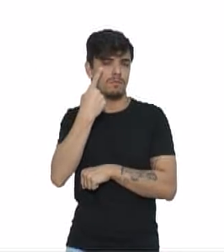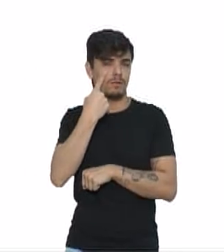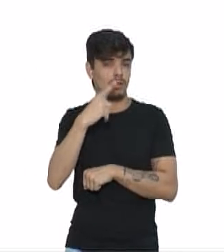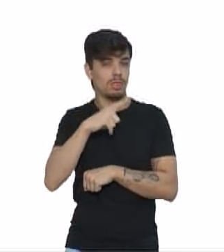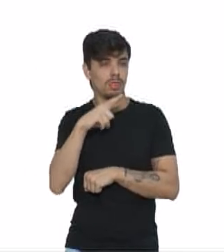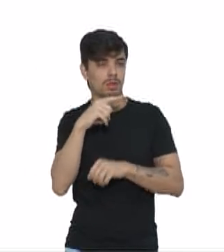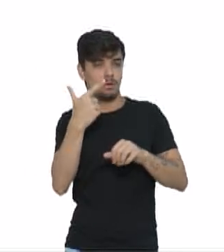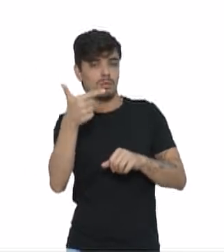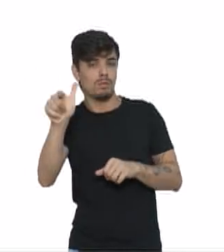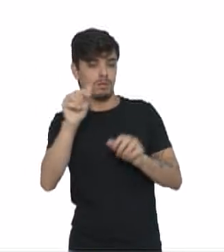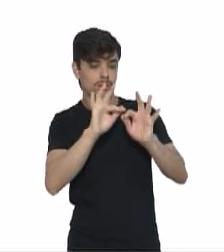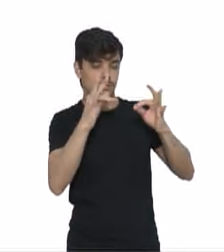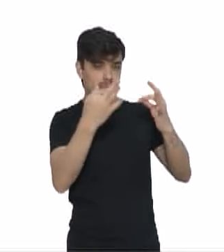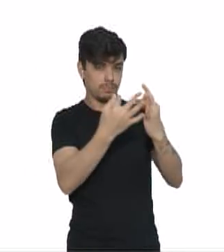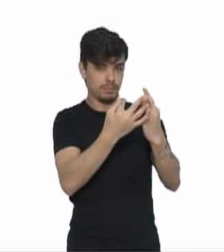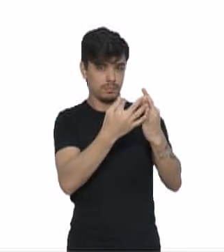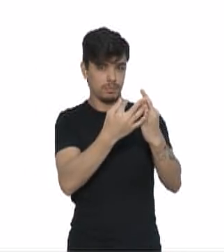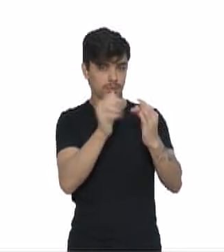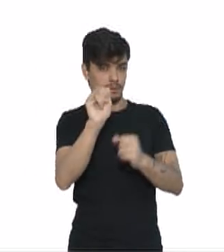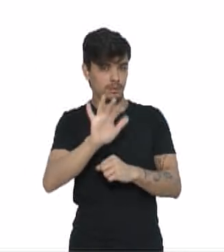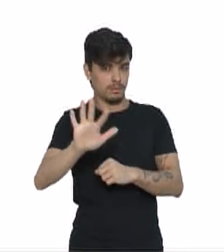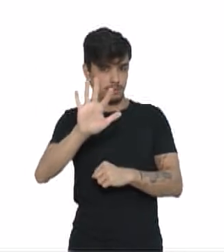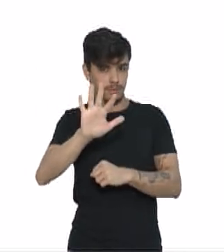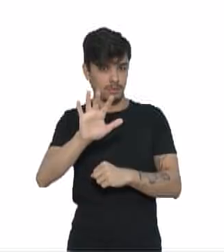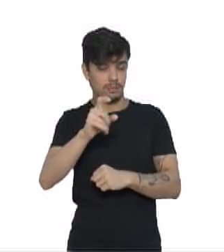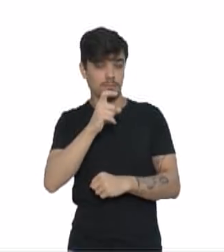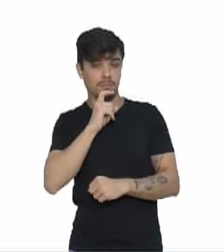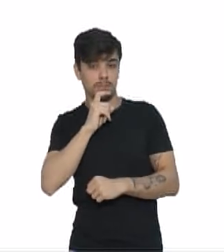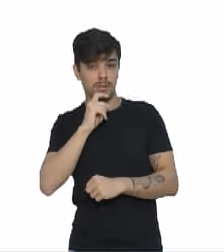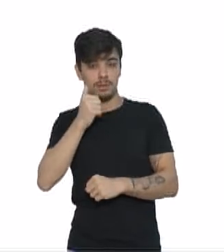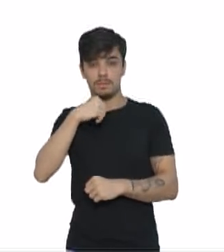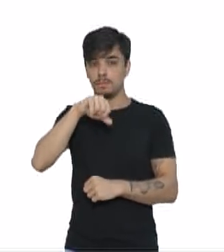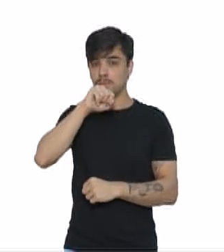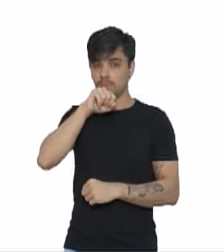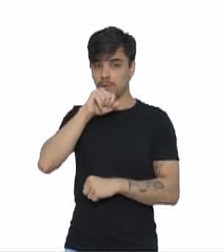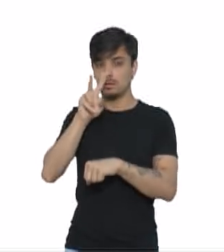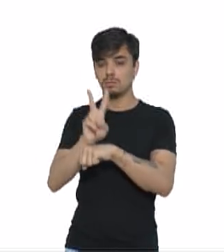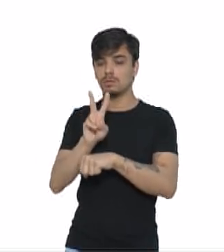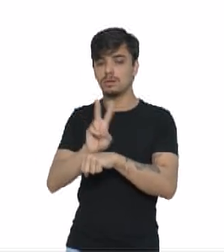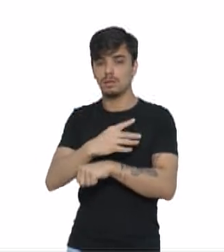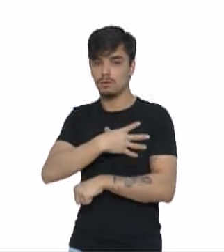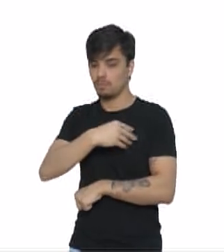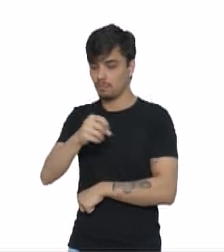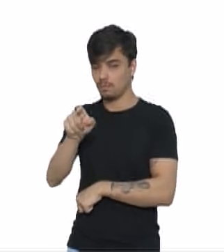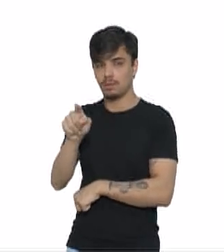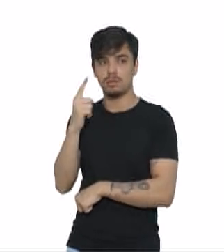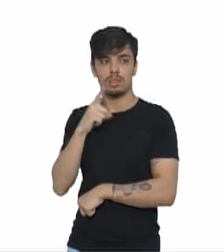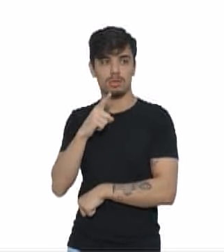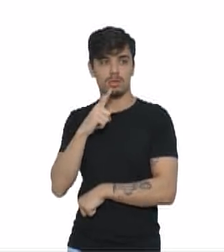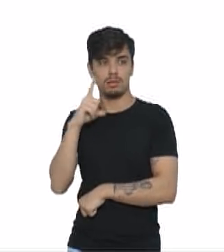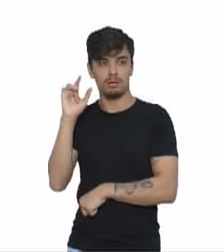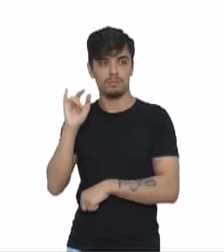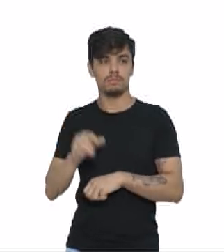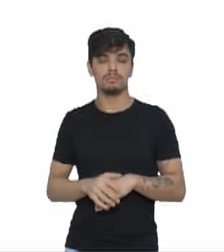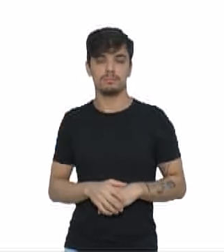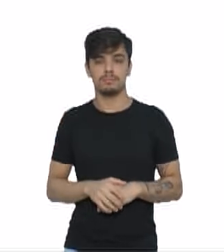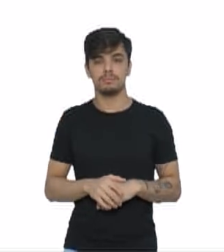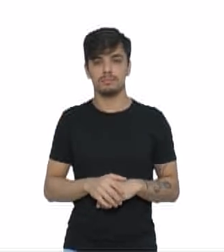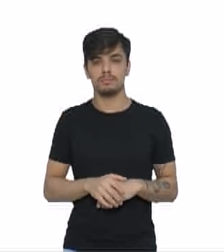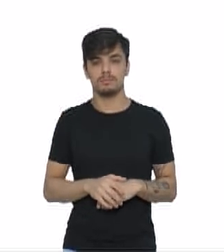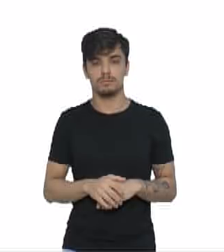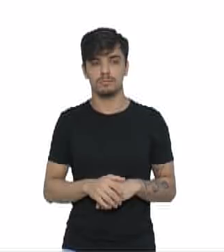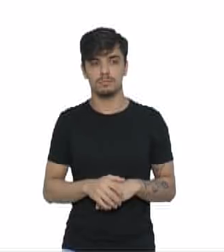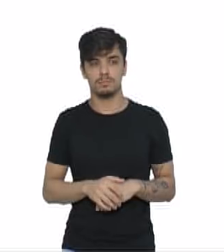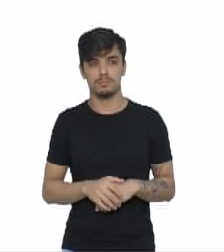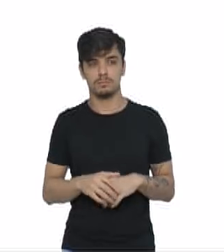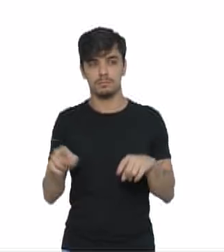aqui outra imagem de um pai e uma mãe cuidando do seu filho, também esquimós, inuites, e aqui